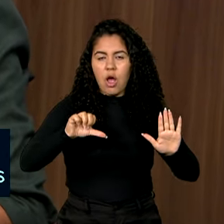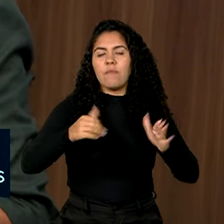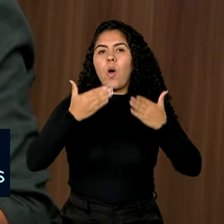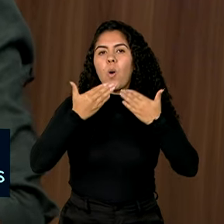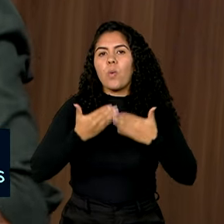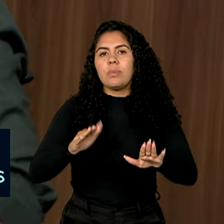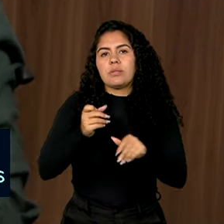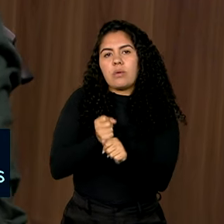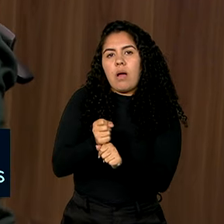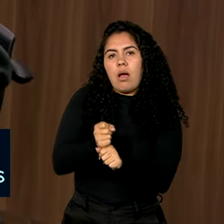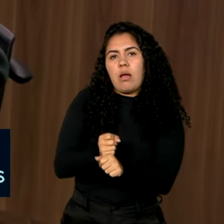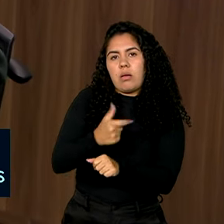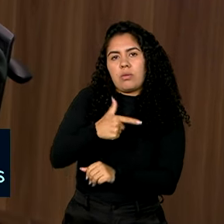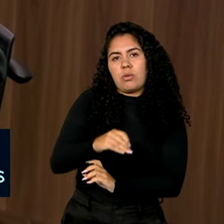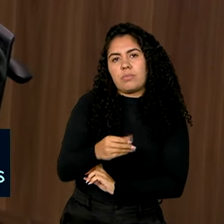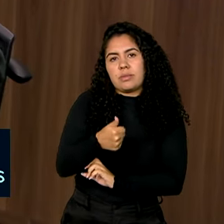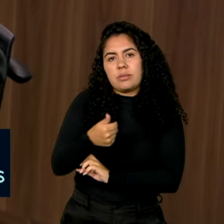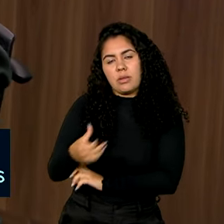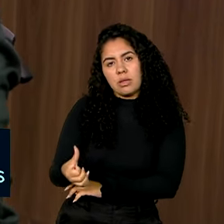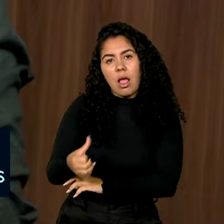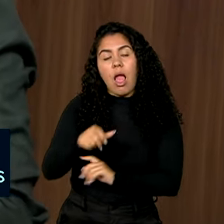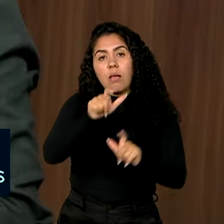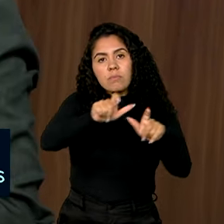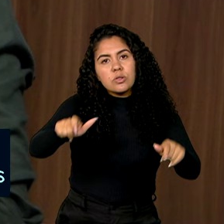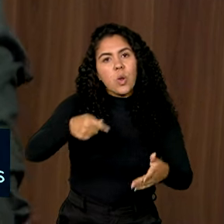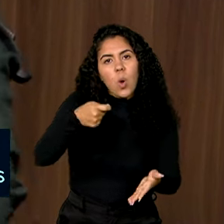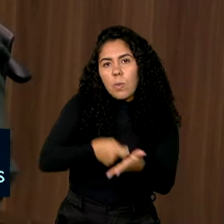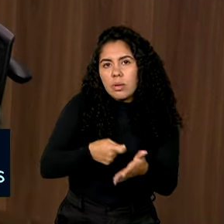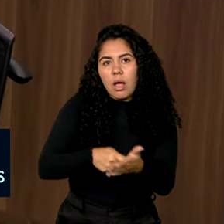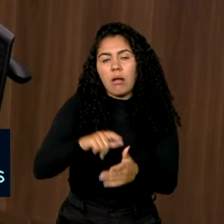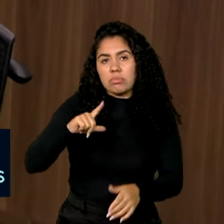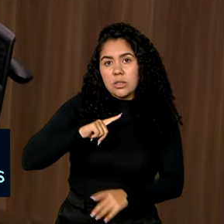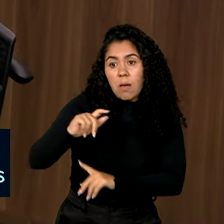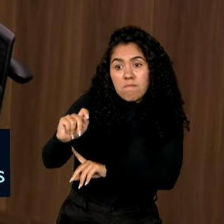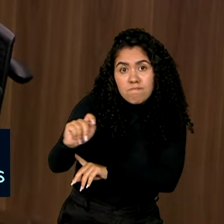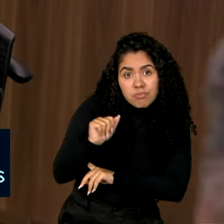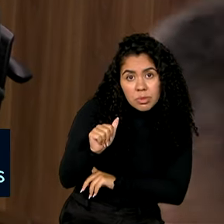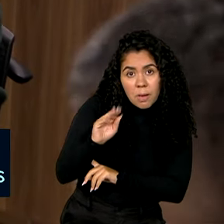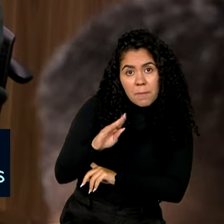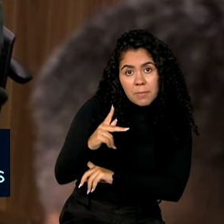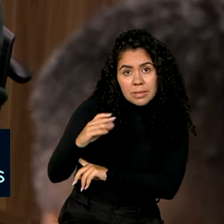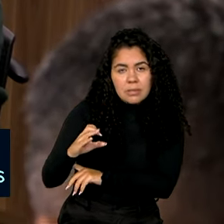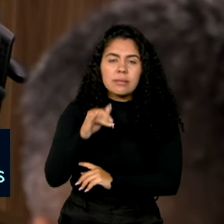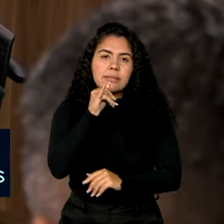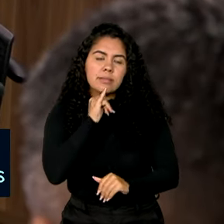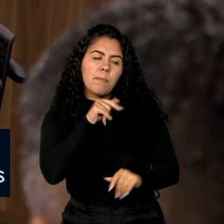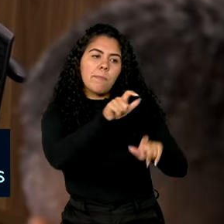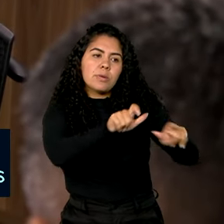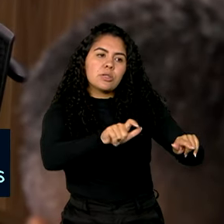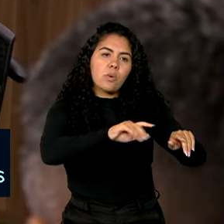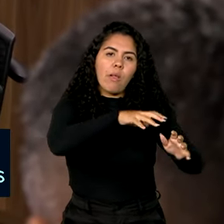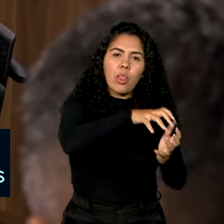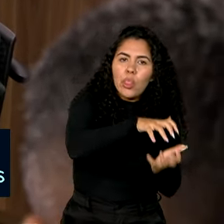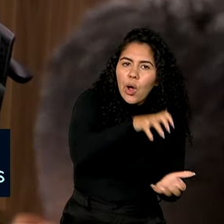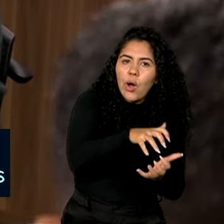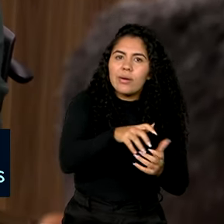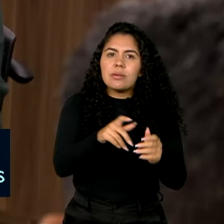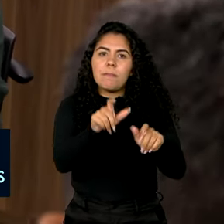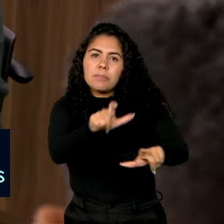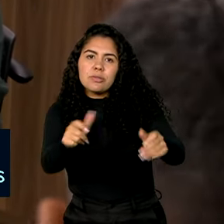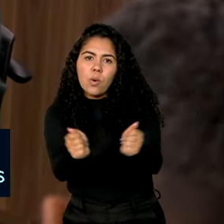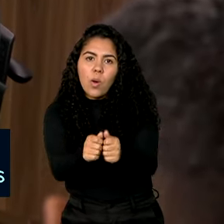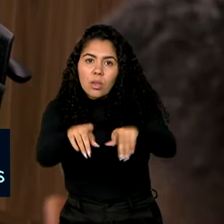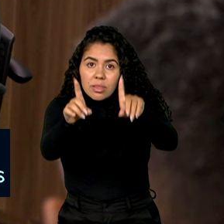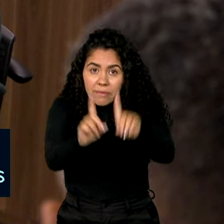era a obrigatoriedade de quem recebe o BPC tanto idosos como pessoas com defici a quem se destina este benefício